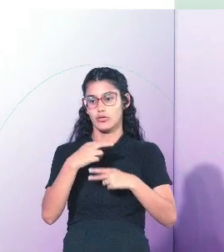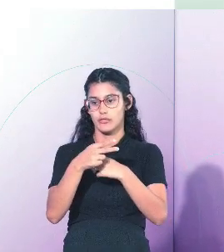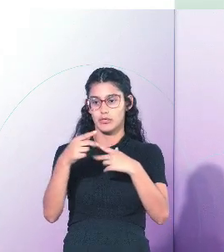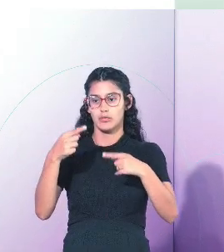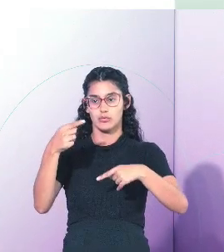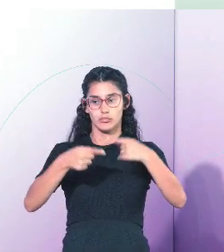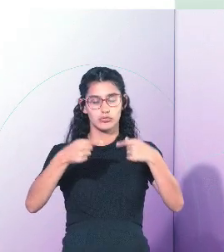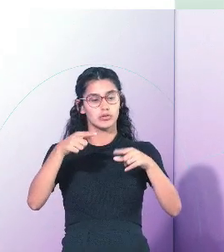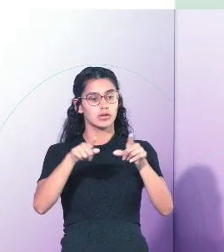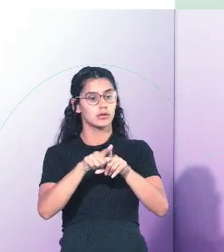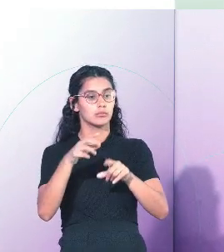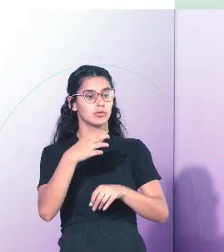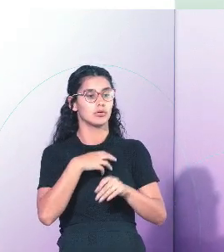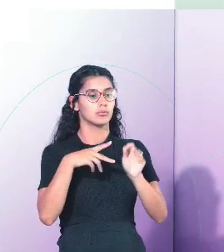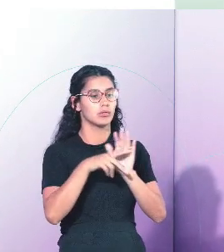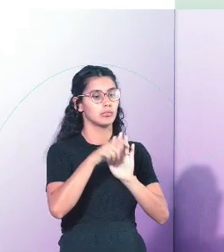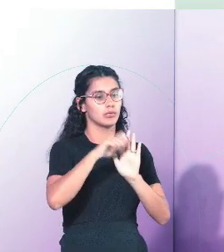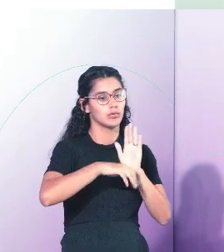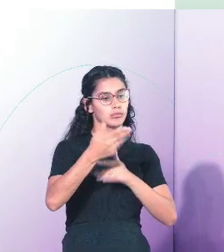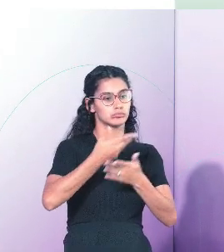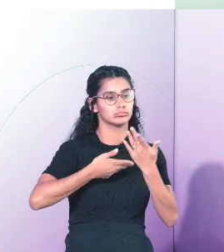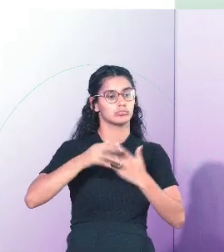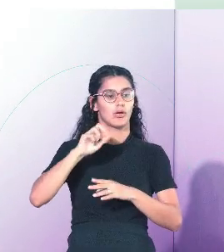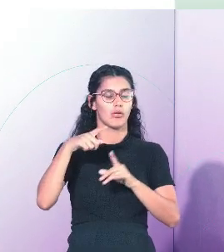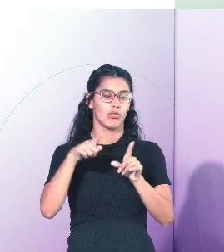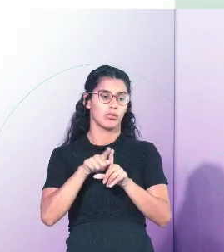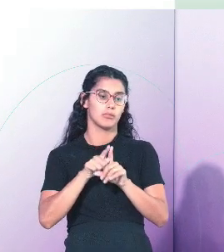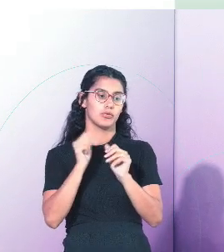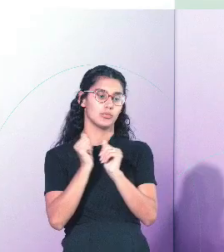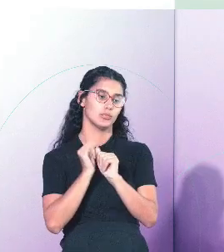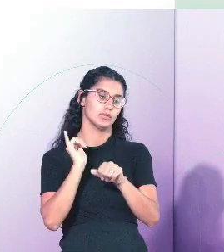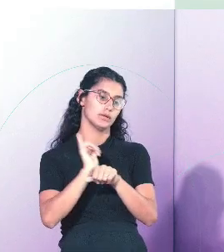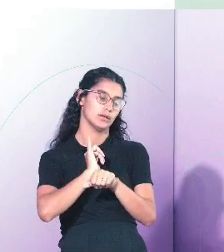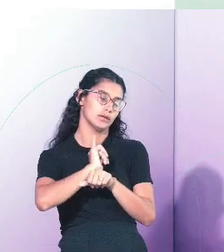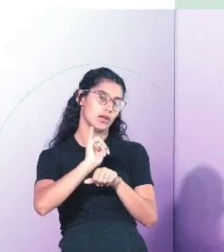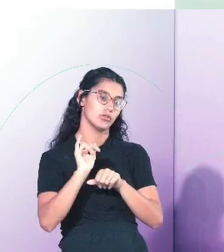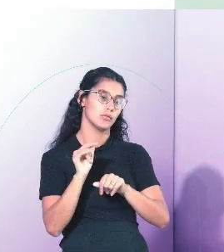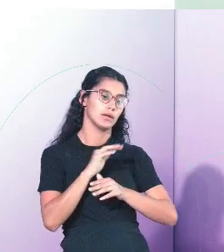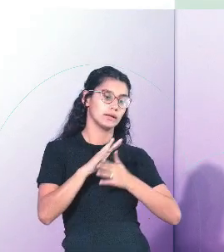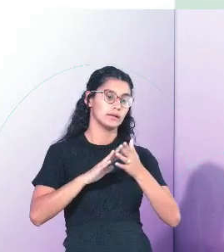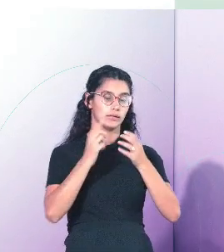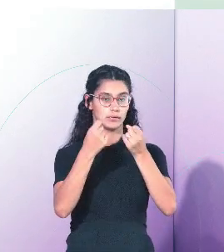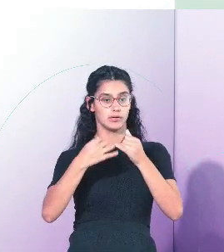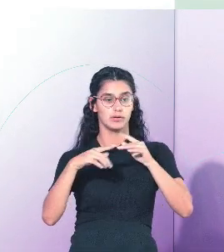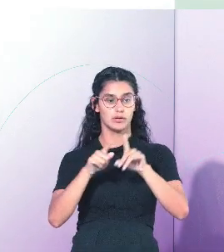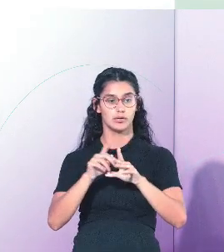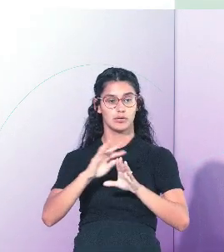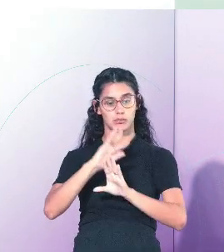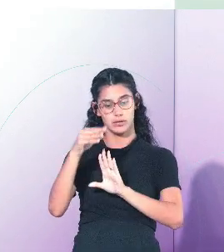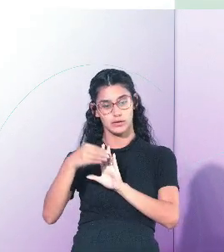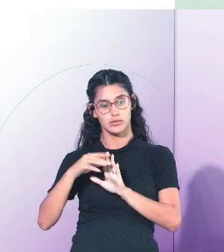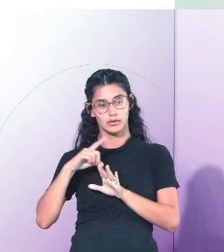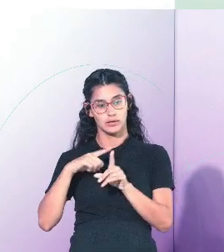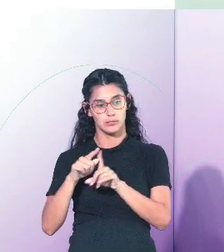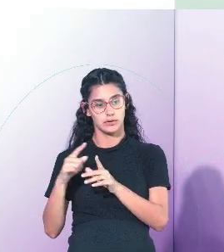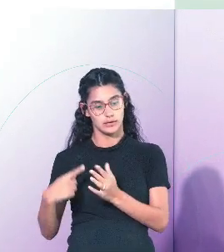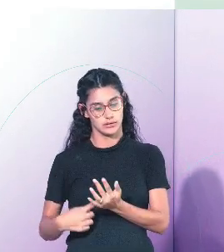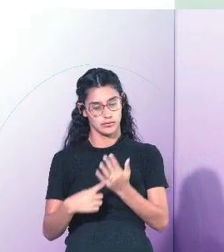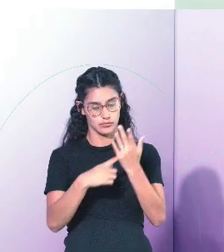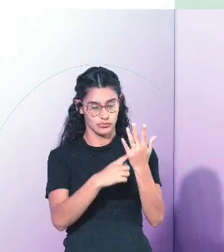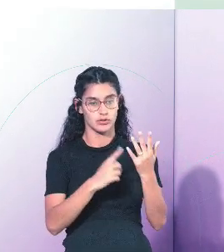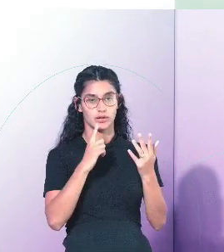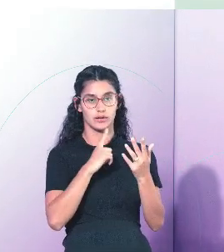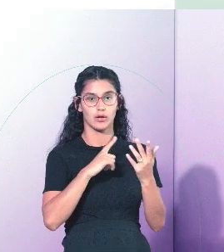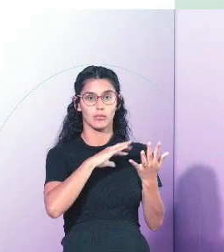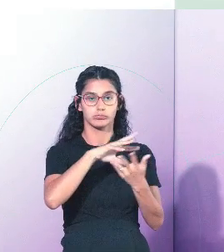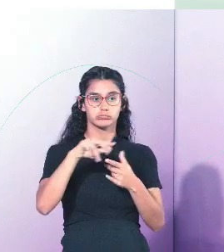discutir isso, seja através do risco compartilhado ou outras estratégias, mas não uma justificativa de não incorporação de uma tecnologia para uma doença